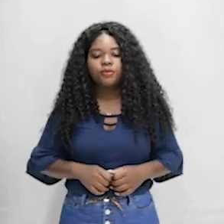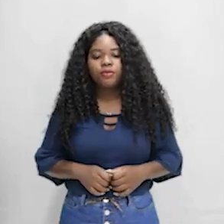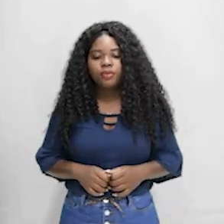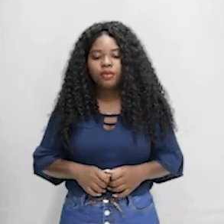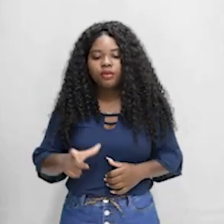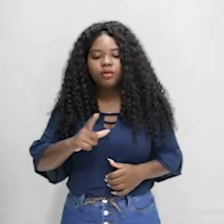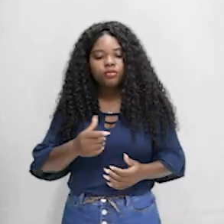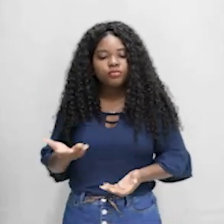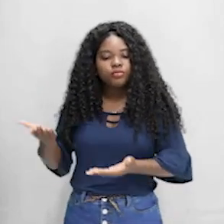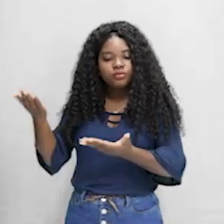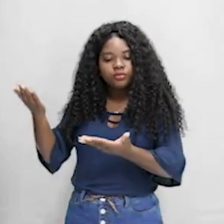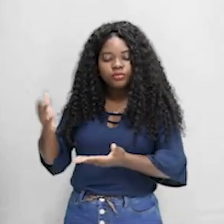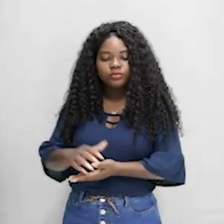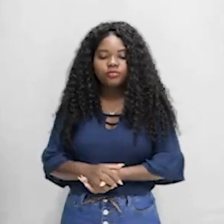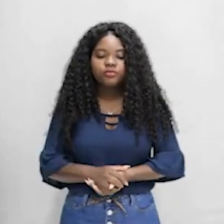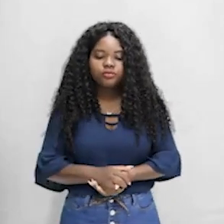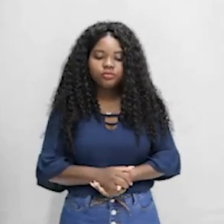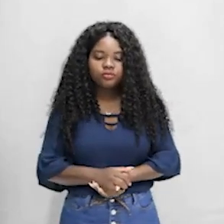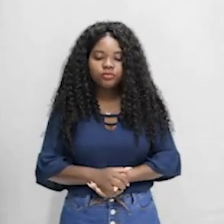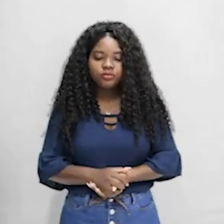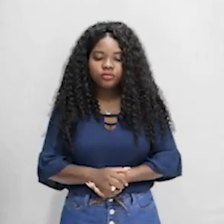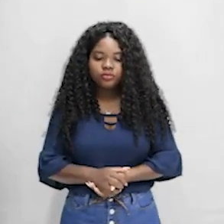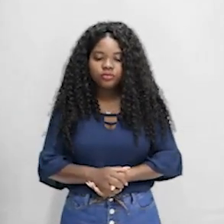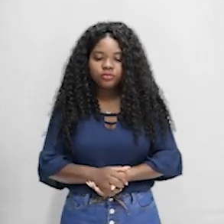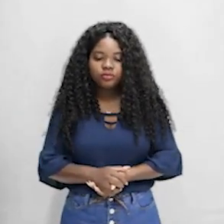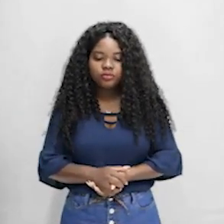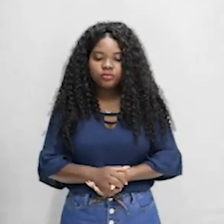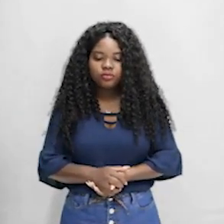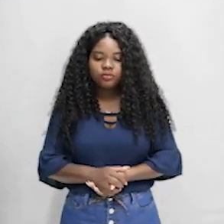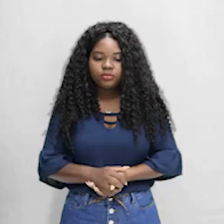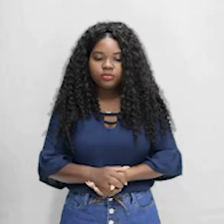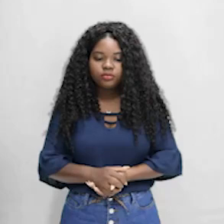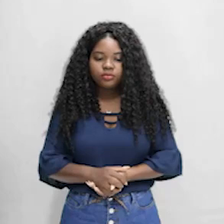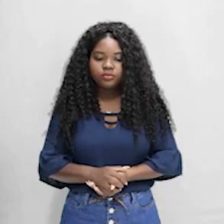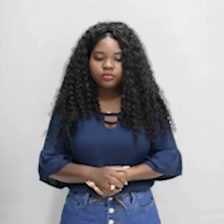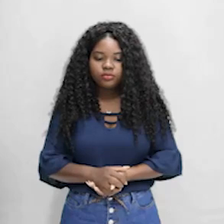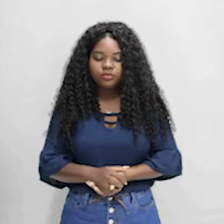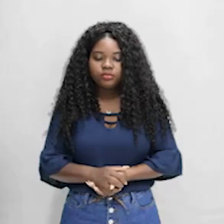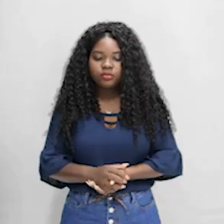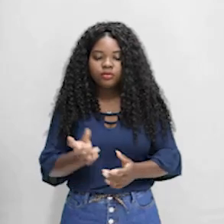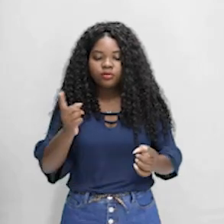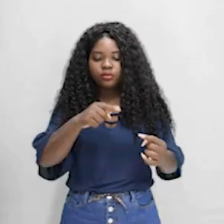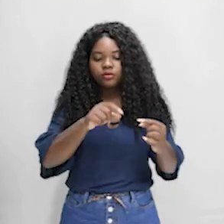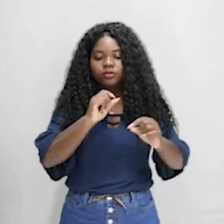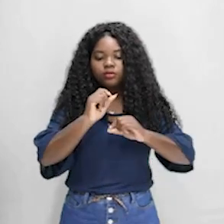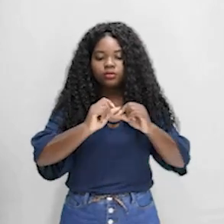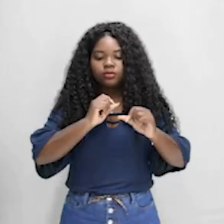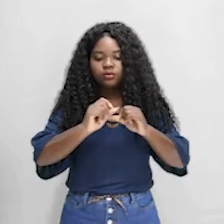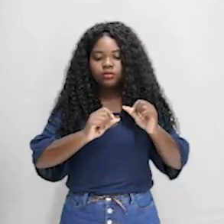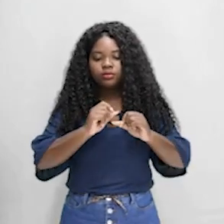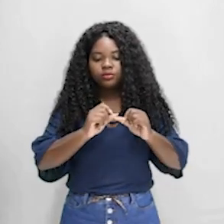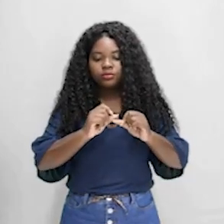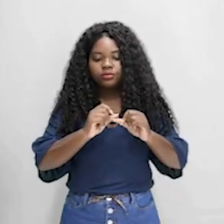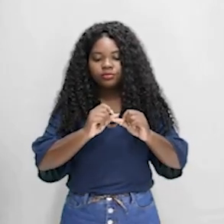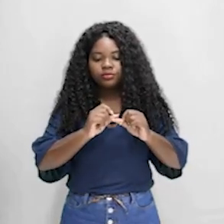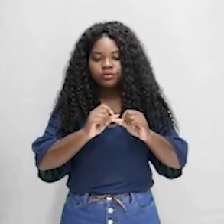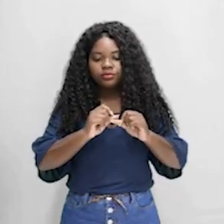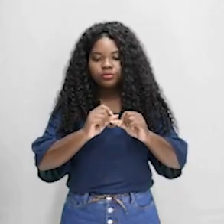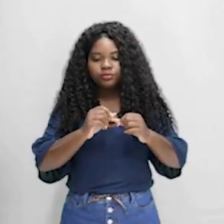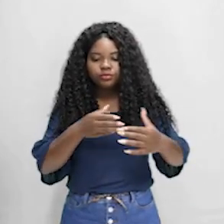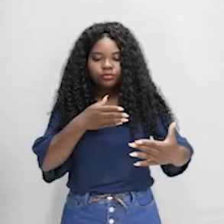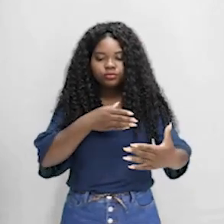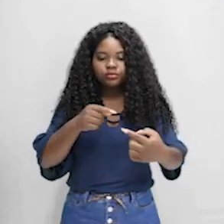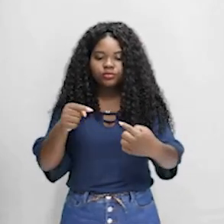aqui, ó, o indivíduo lá arremessando a bola, aqui o outro com o objetivo de golpear essa